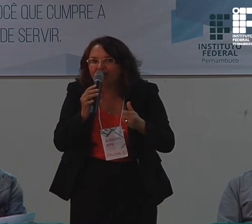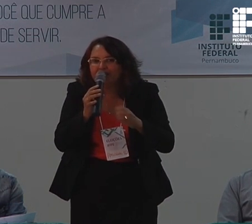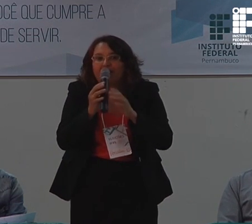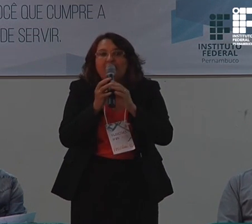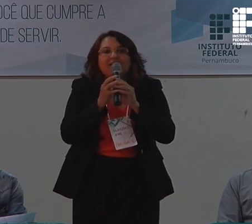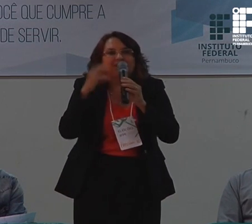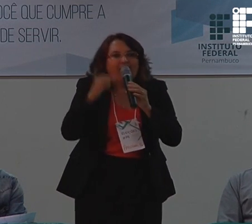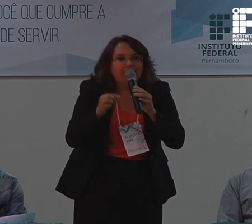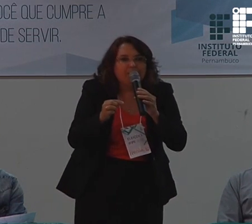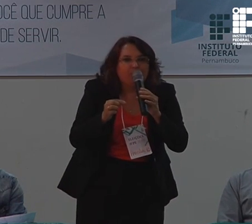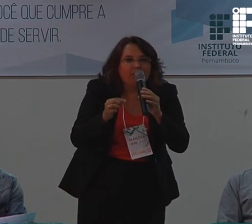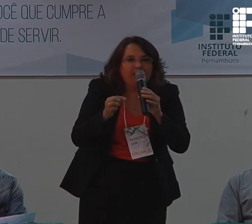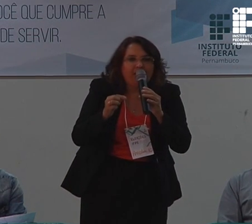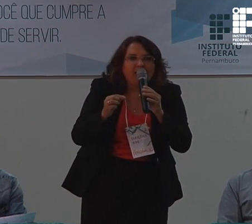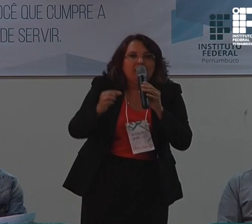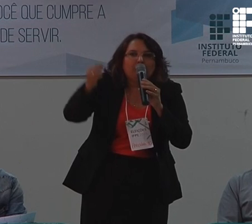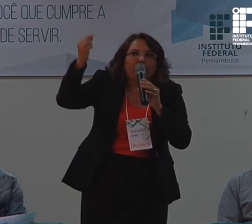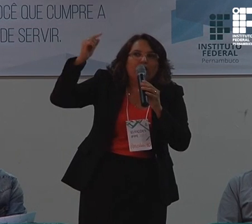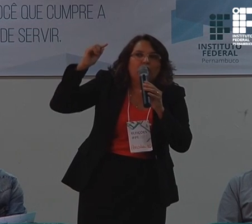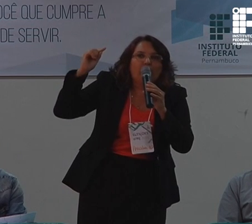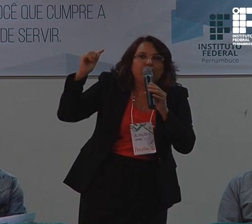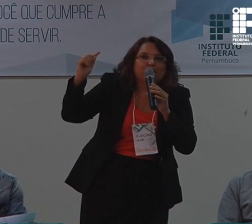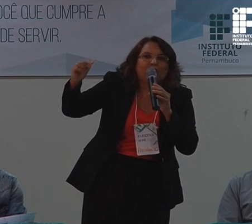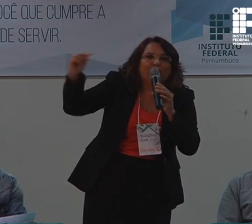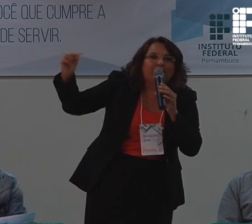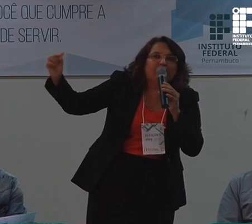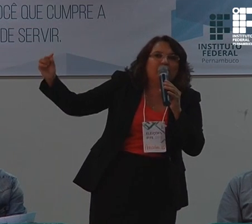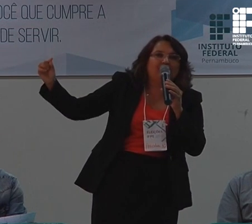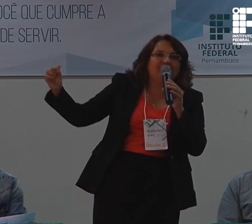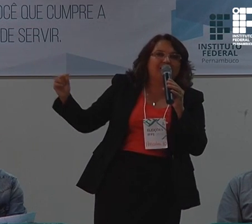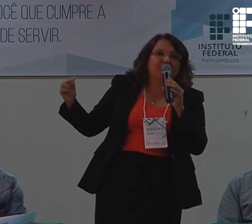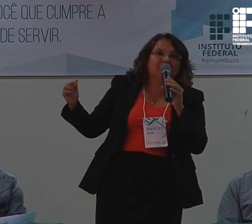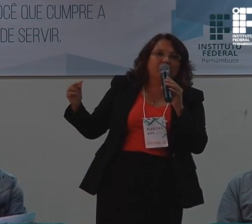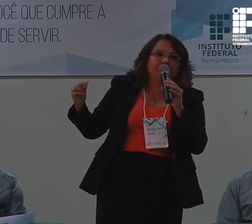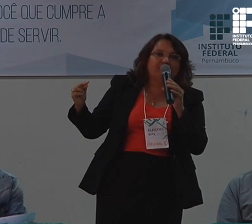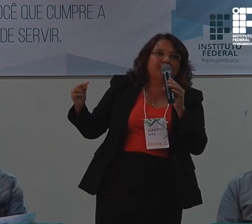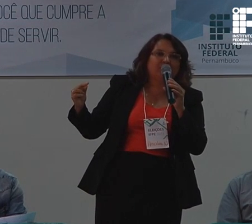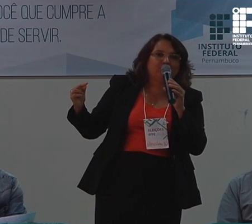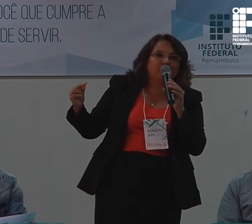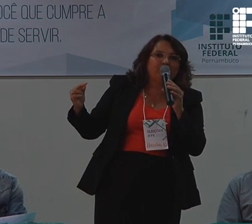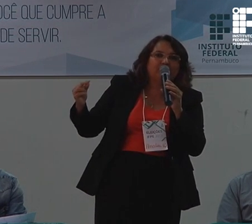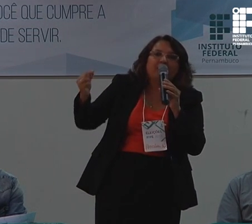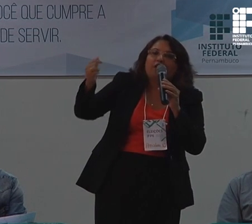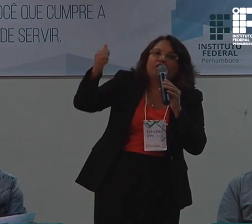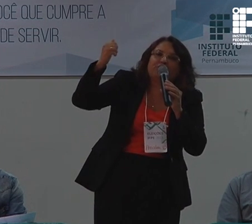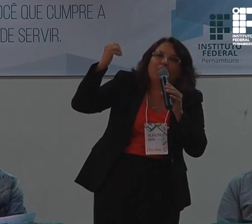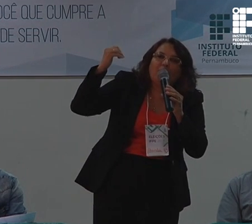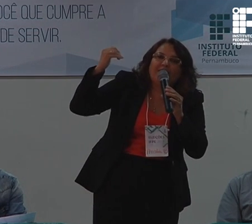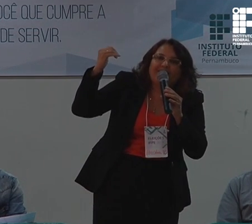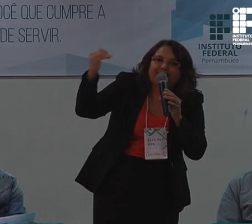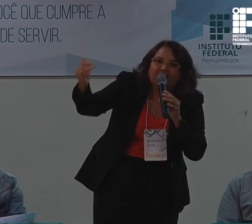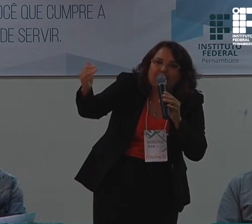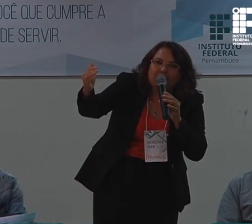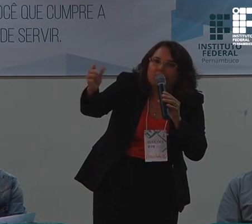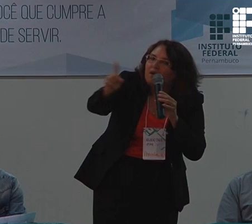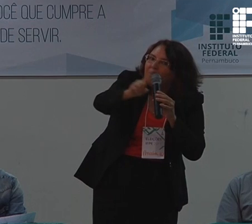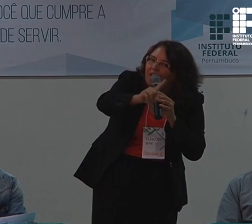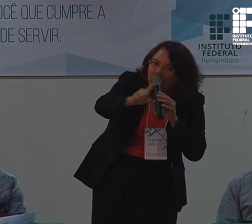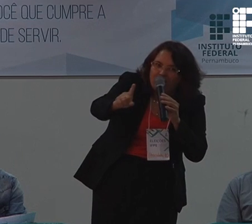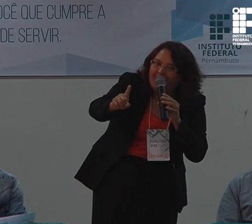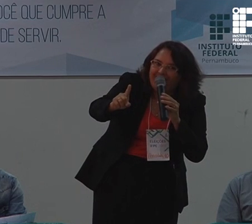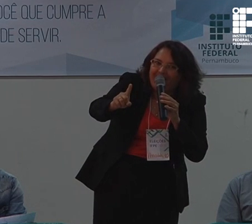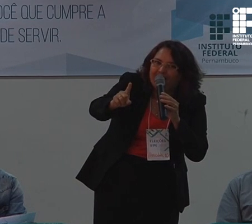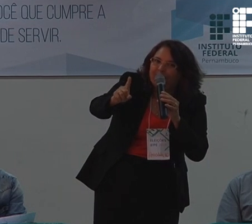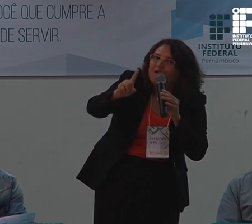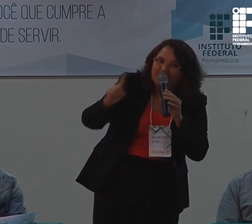nação brasileira. Sabe por quê? Porque no horizonte de todas as nossas ações está uma nação, não